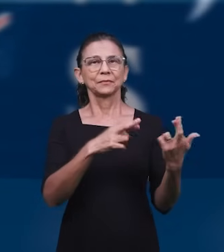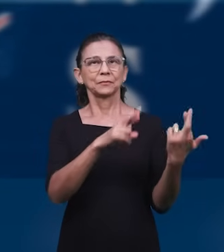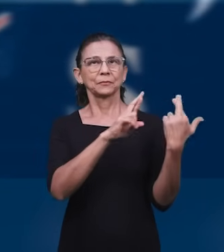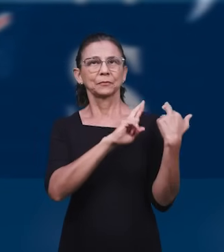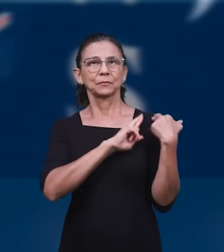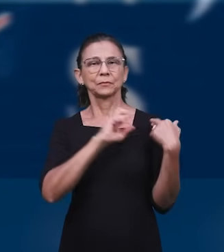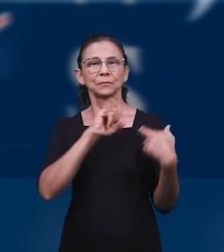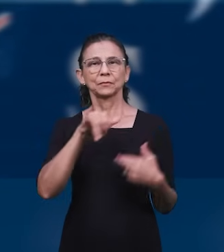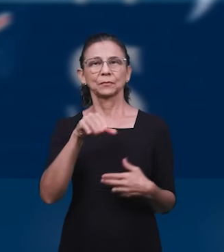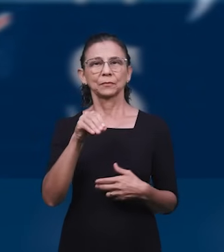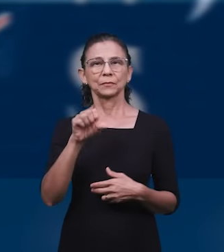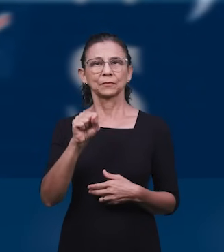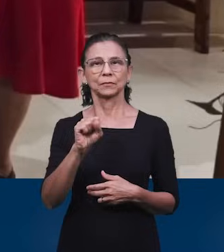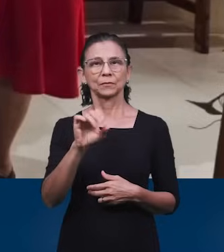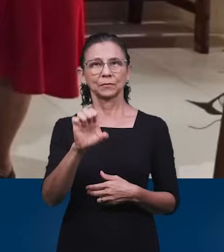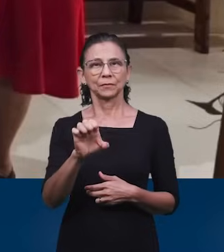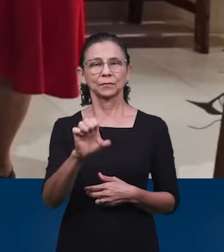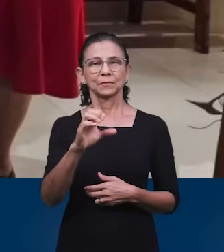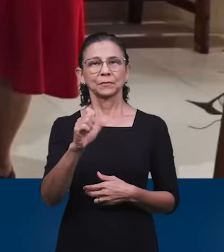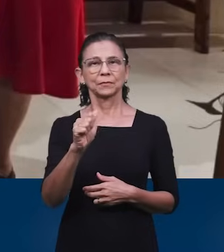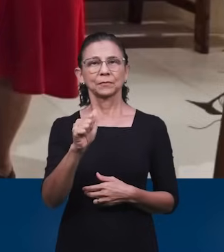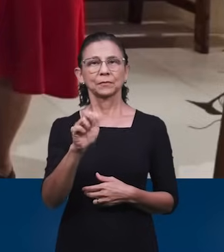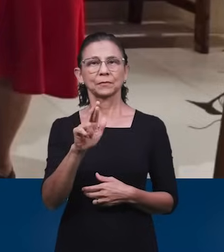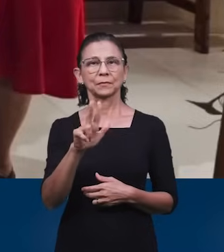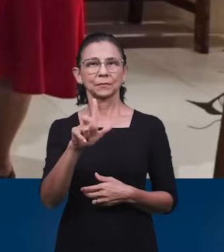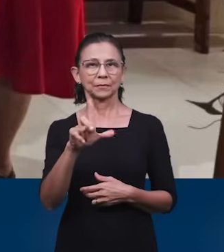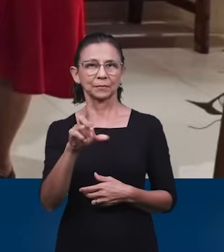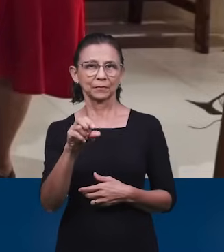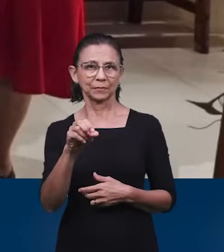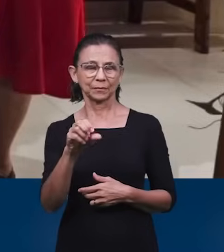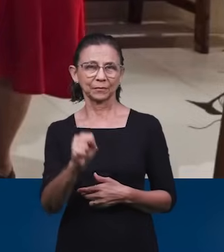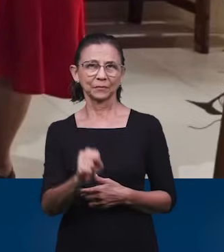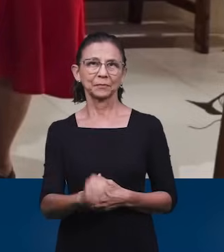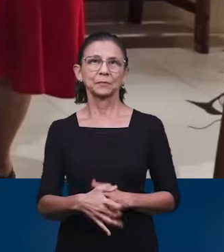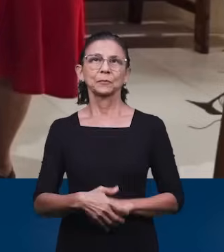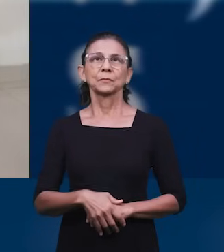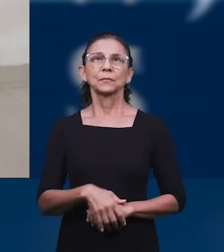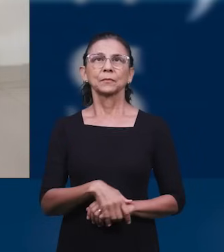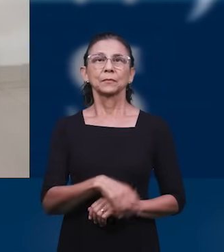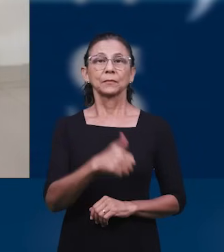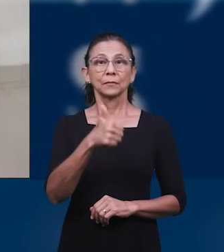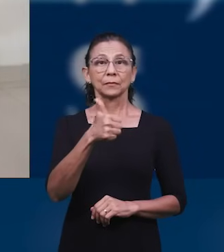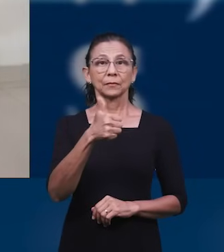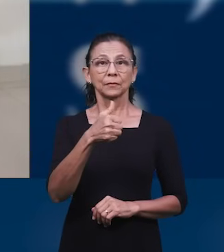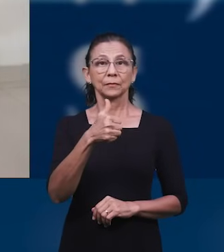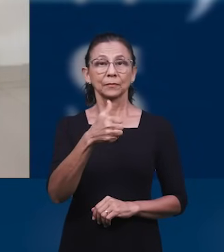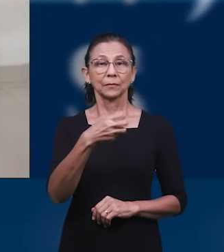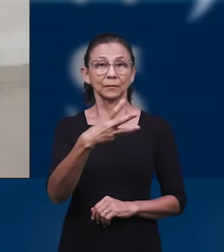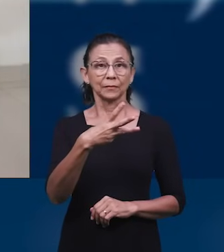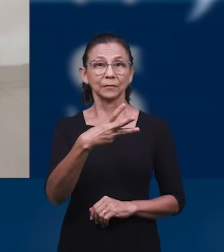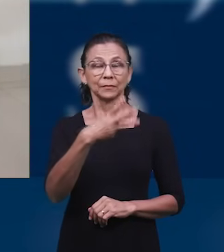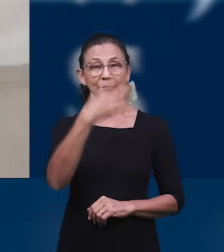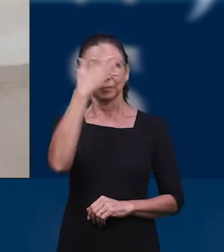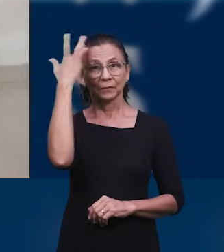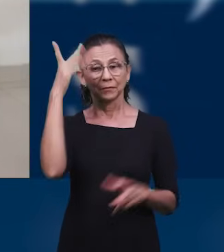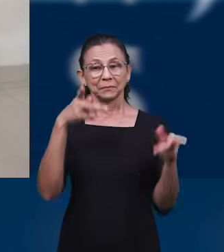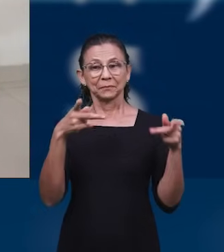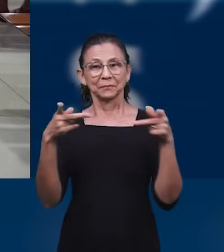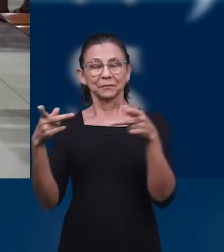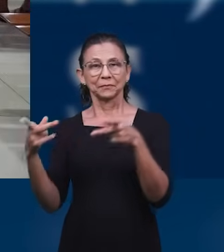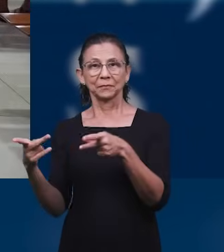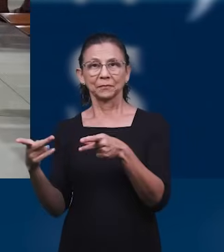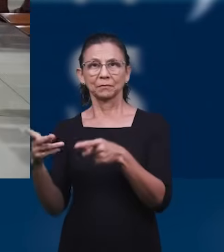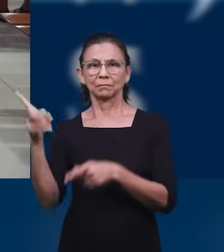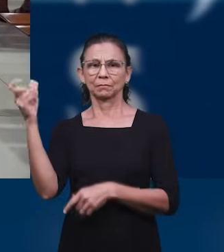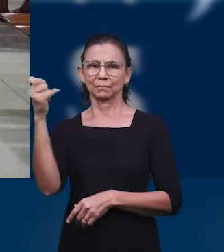é o pastor José Carlos de Araújo. E os irmãos contaram com a presença de 13 visitantes. O Senhor falou profundamente